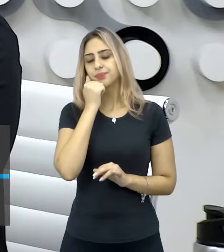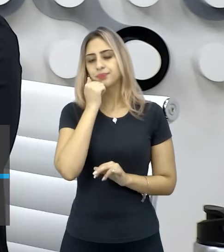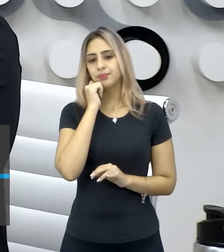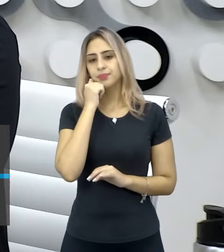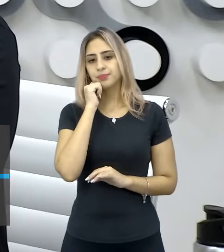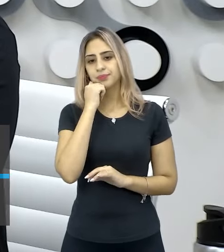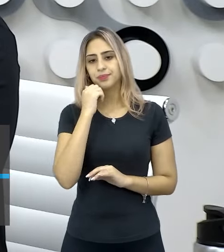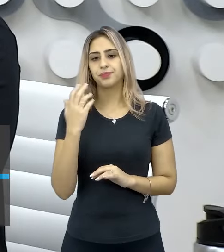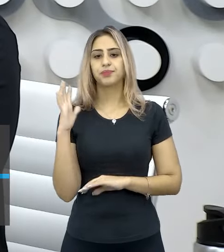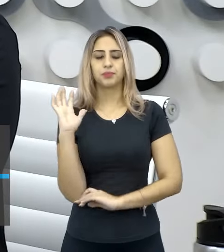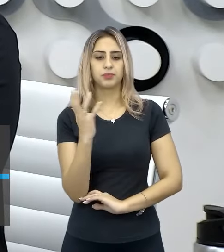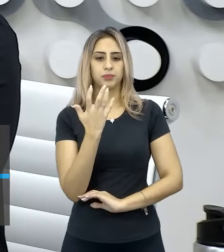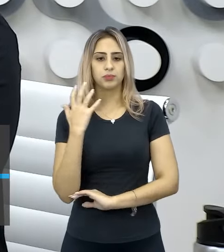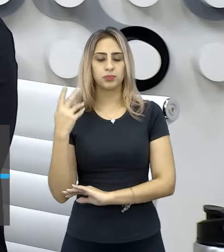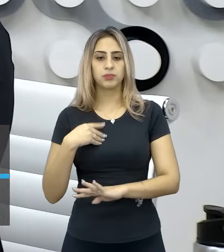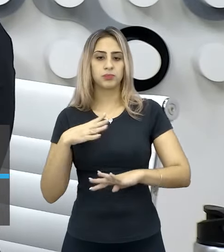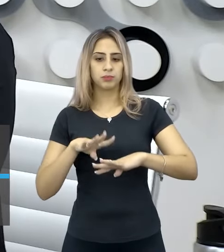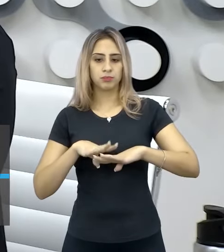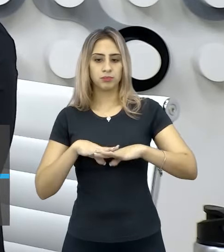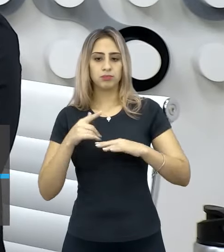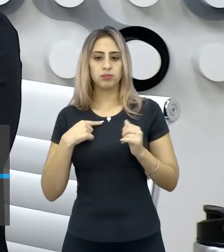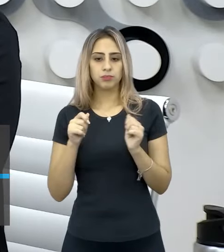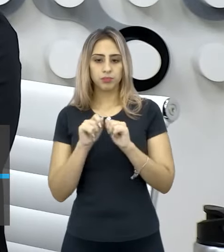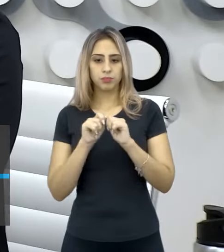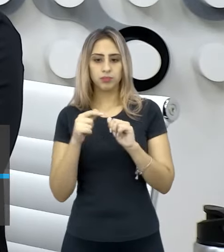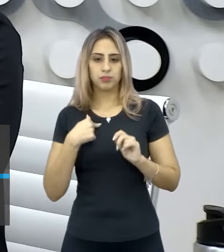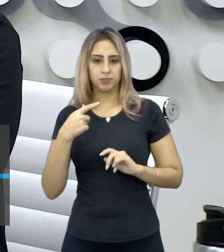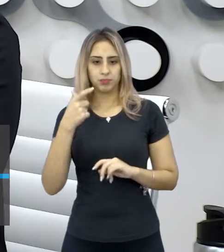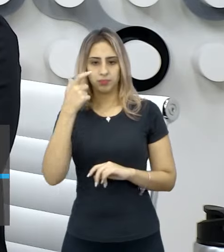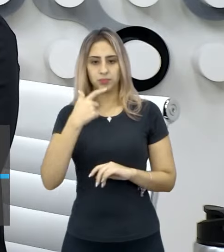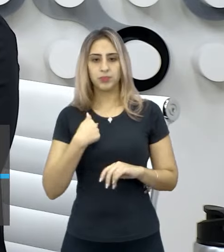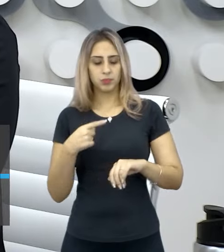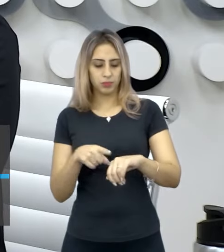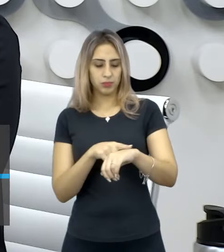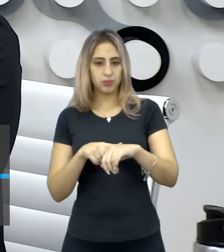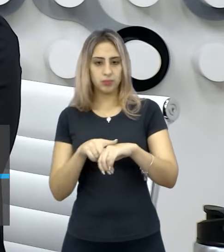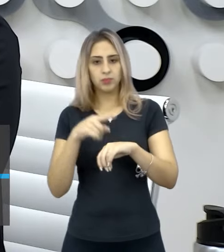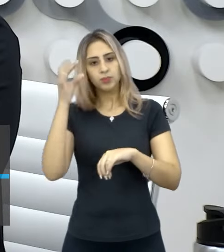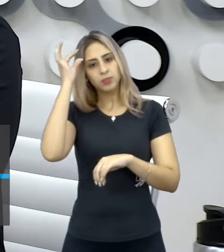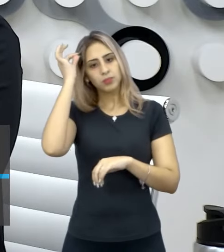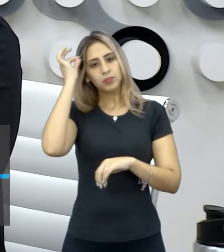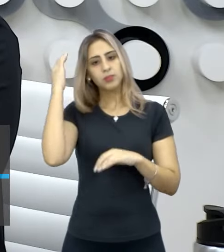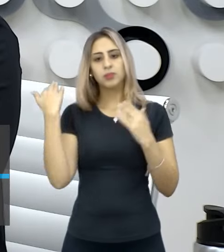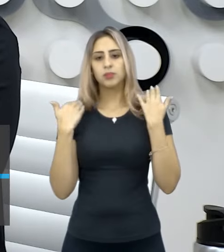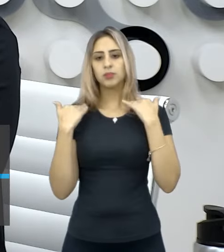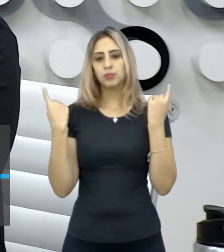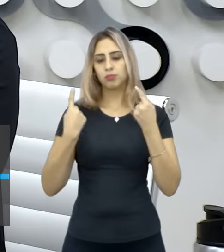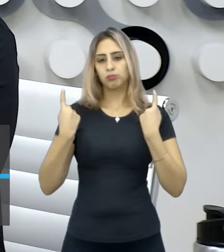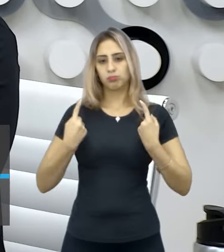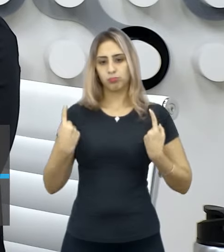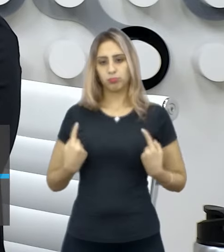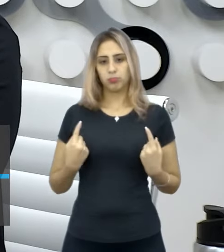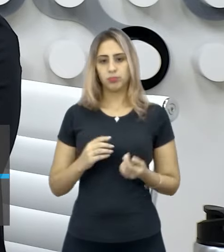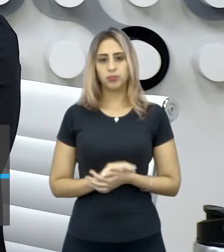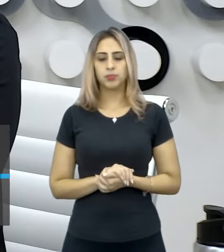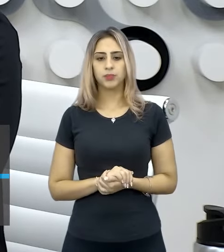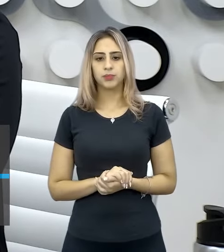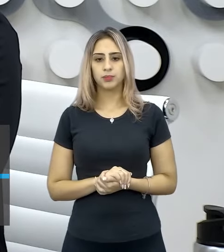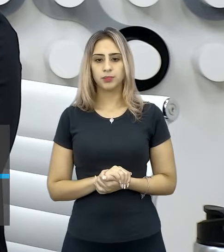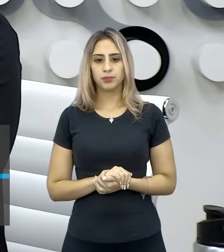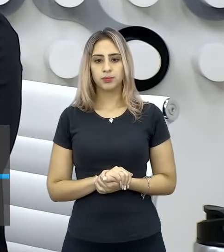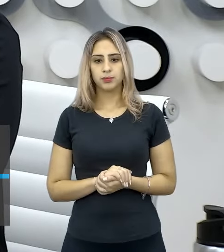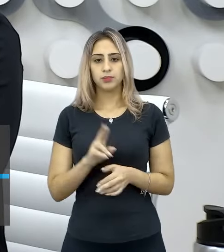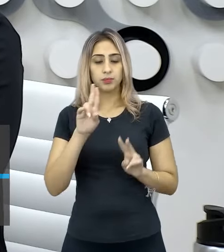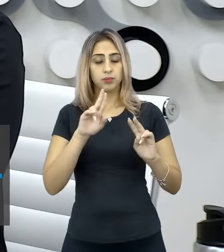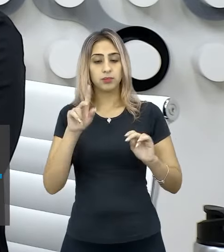Natureza e Matemática. Eu vou fazer também a minha autodescrição. Eu sou morena, cabelos curtos, cacheados, hoje eles estão soltos, né?